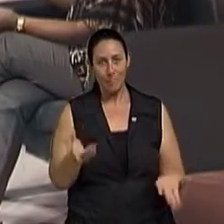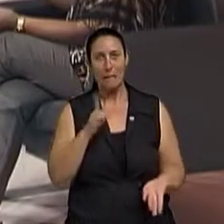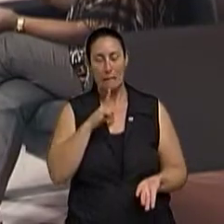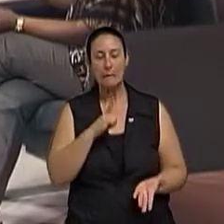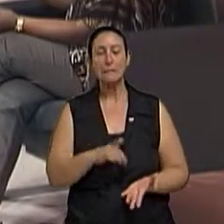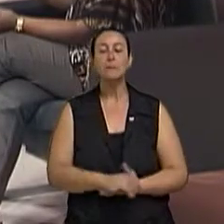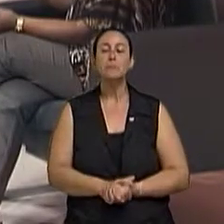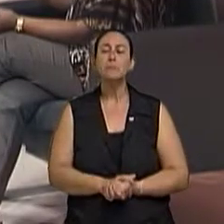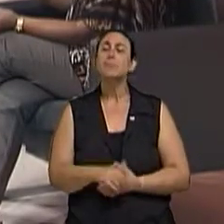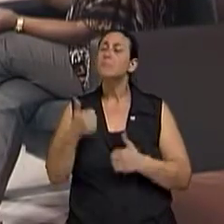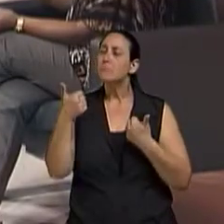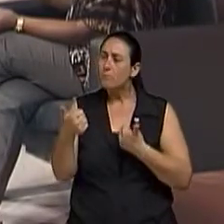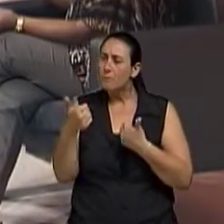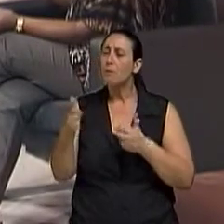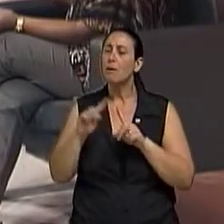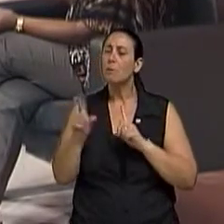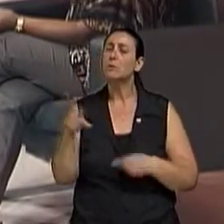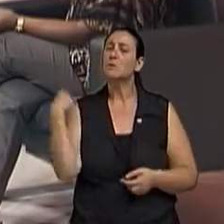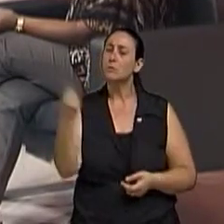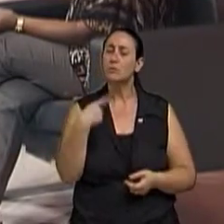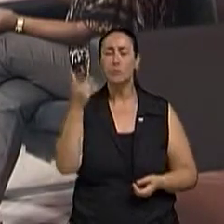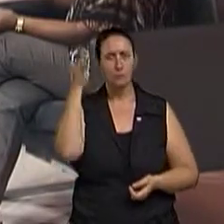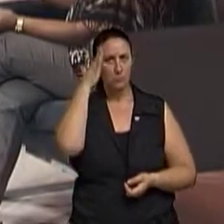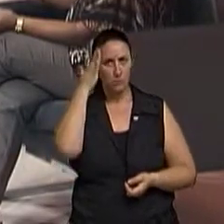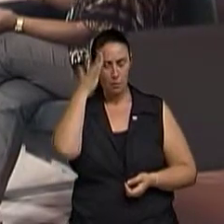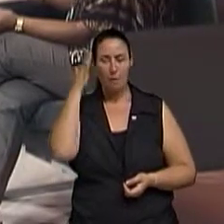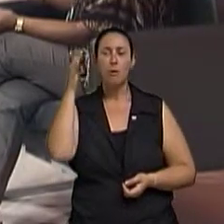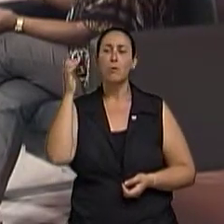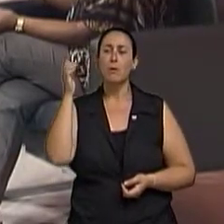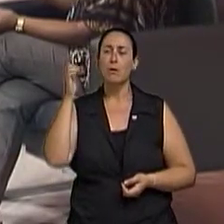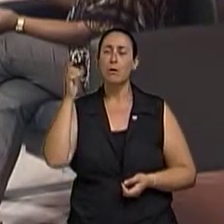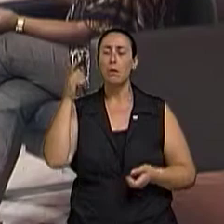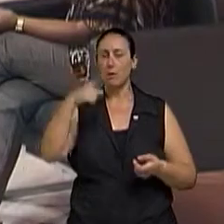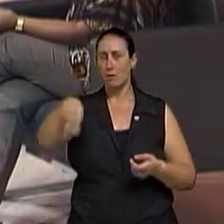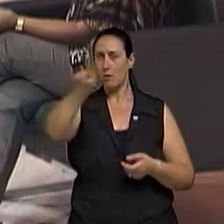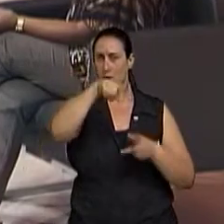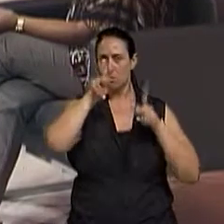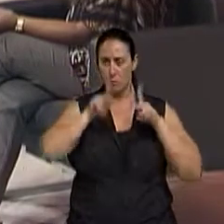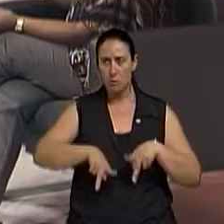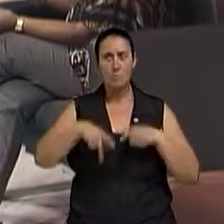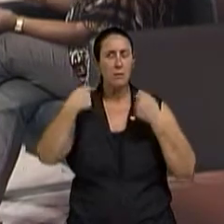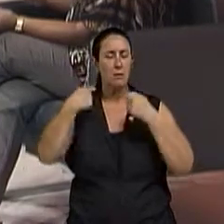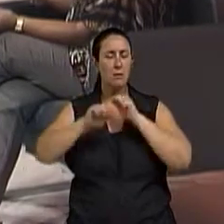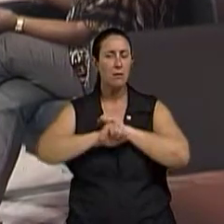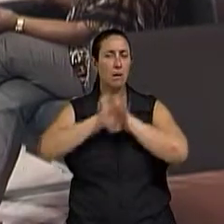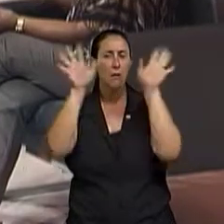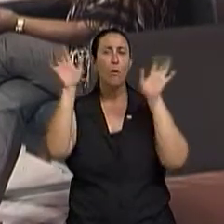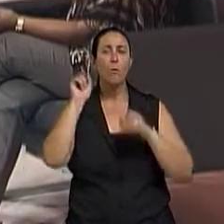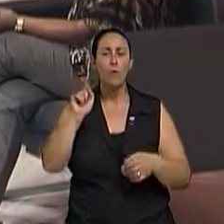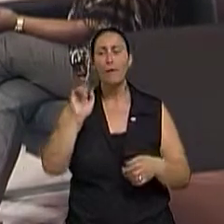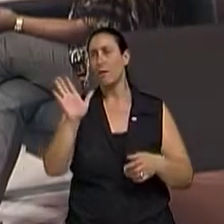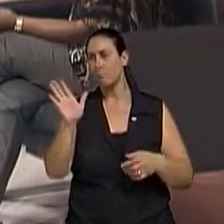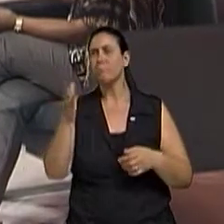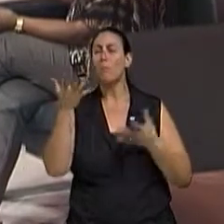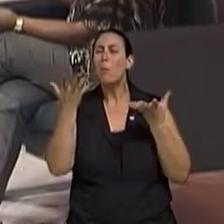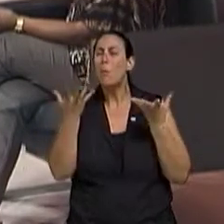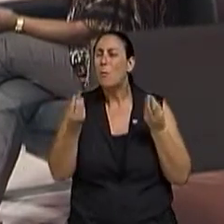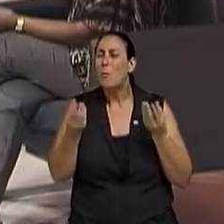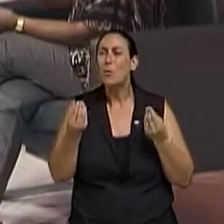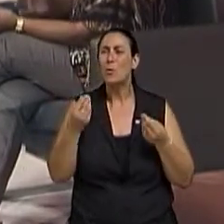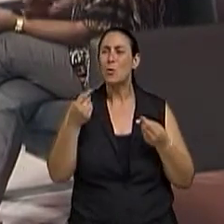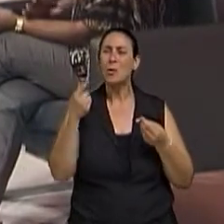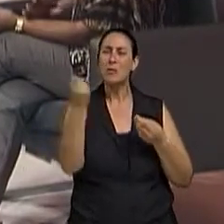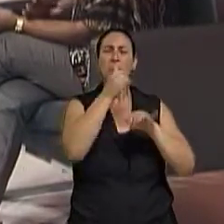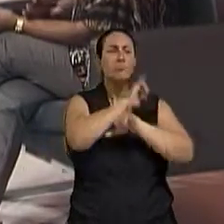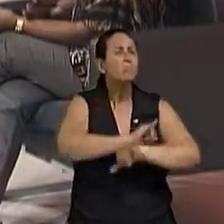também sabe que esse esclarecimento para a população, essas campanhas que acontecem, um programa como